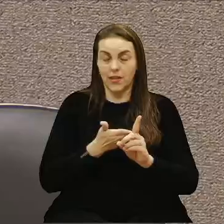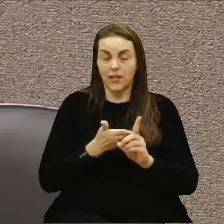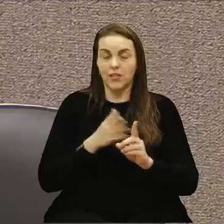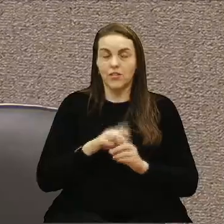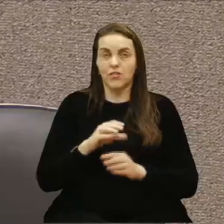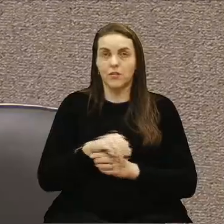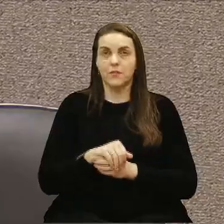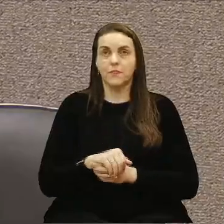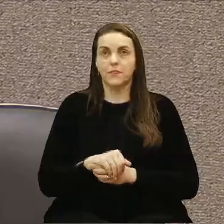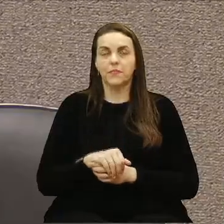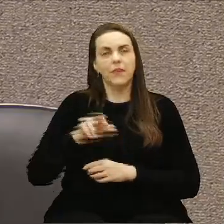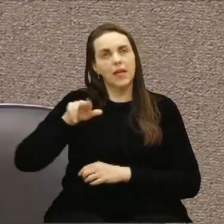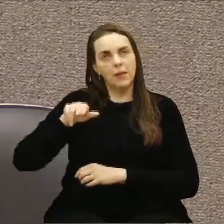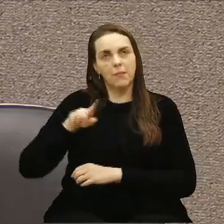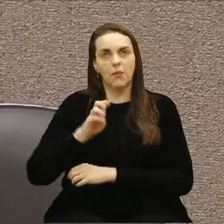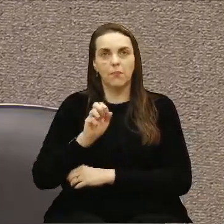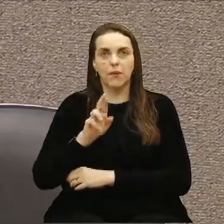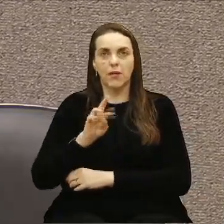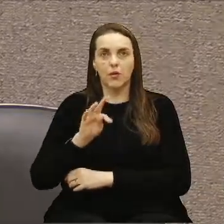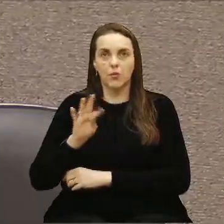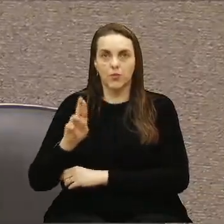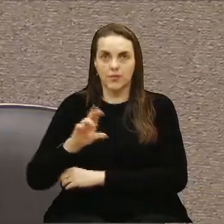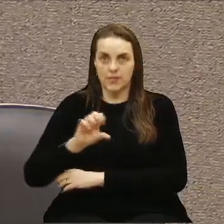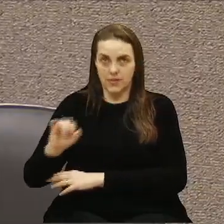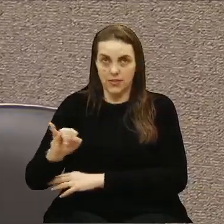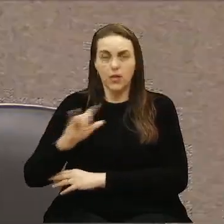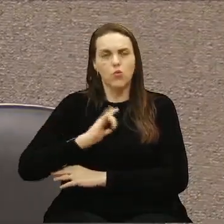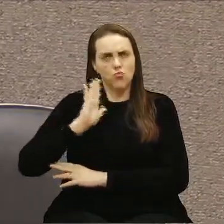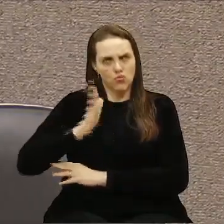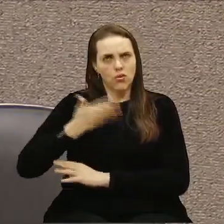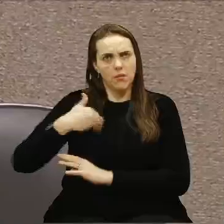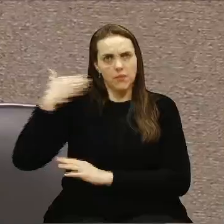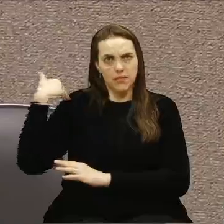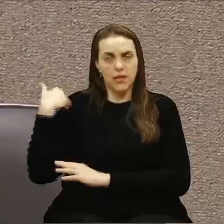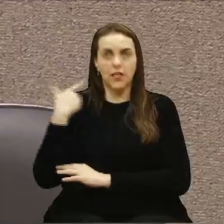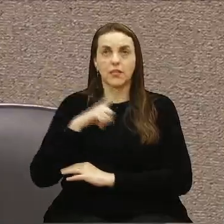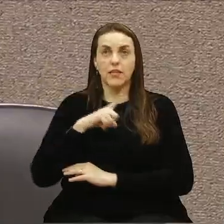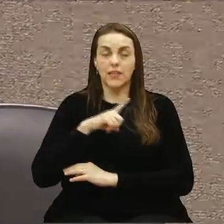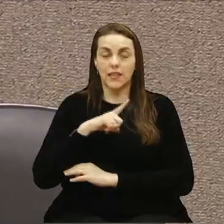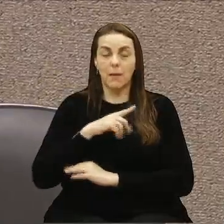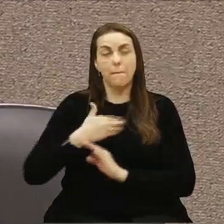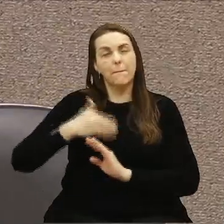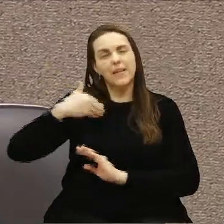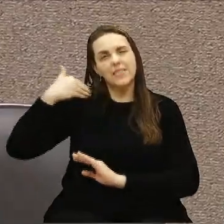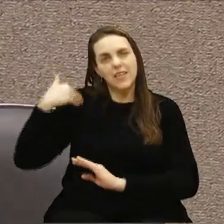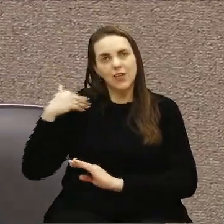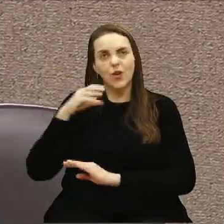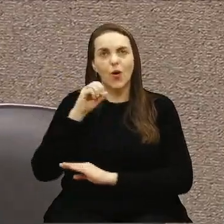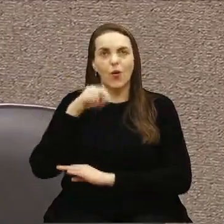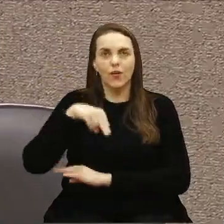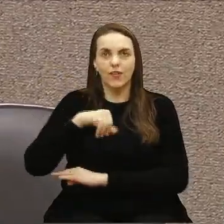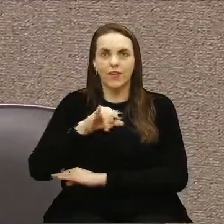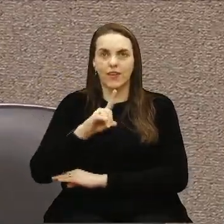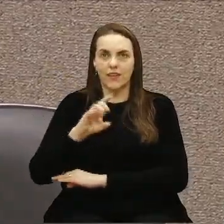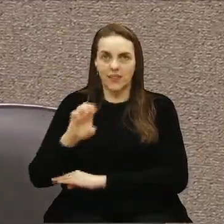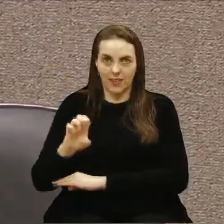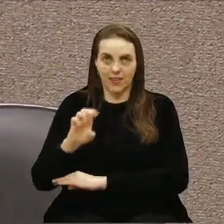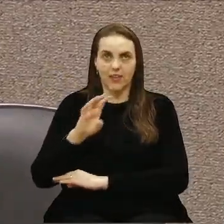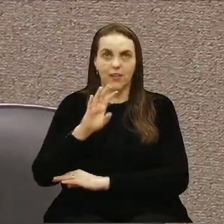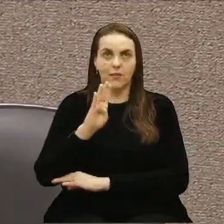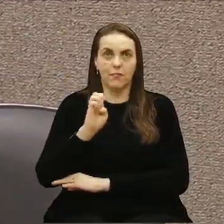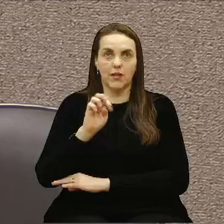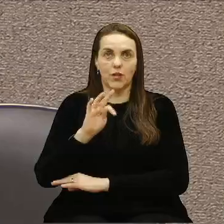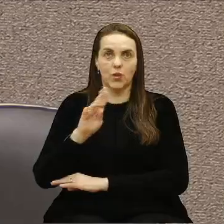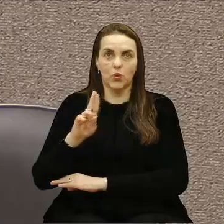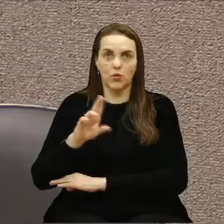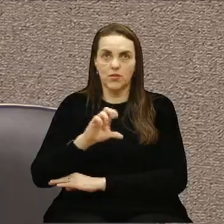Bertucci. Eu já fui homenageada, inclusive, quando a comenda era Comenda Neide Bertucci ainda, nessa casa, então fico